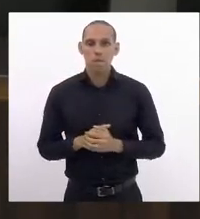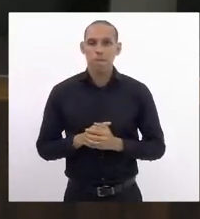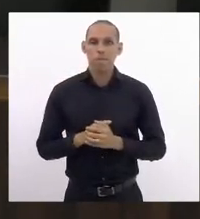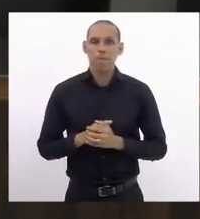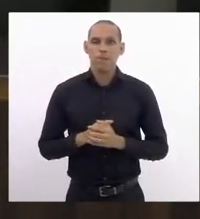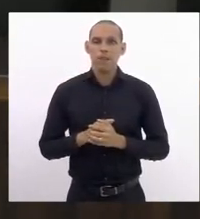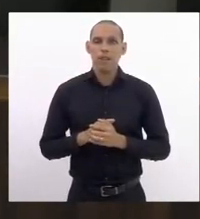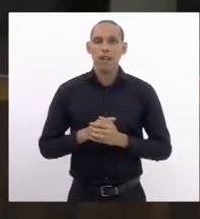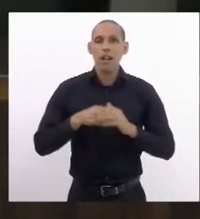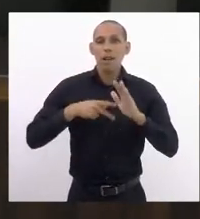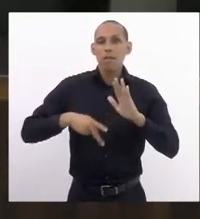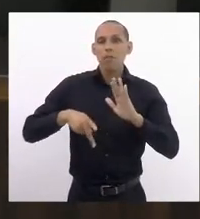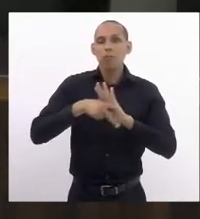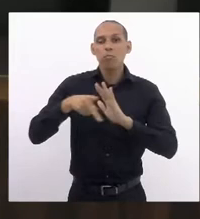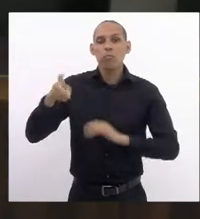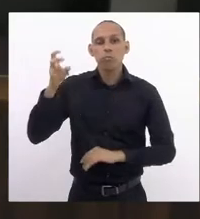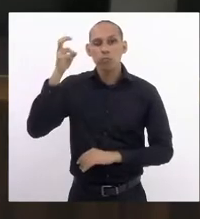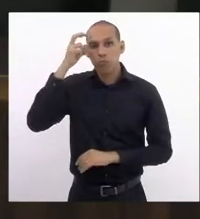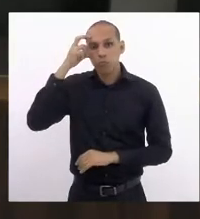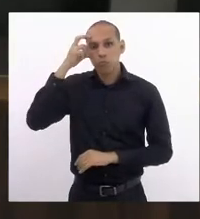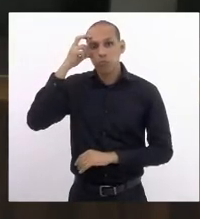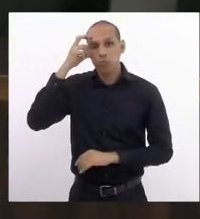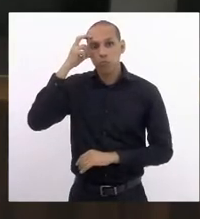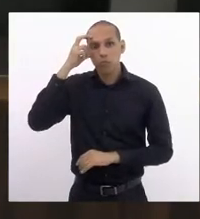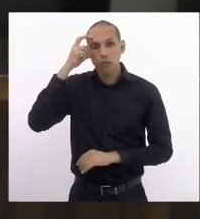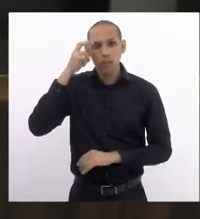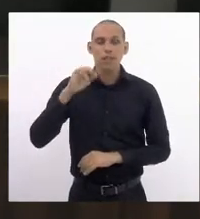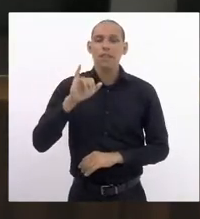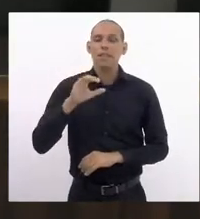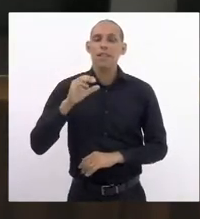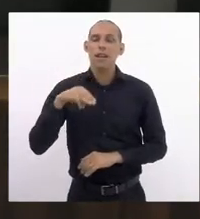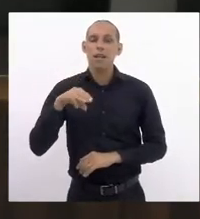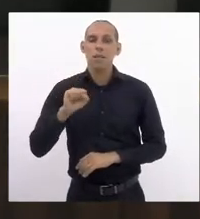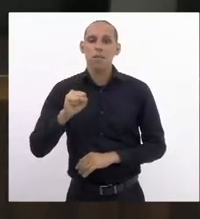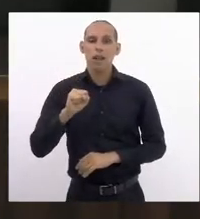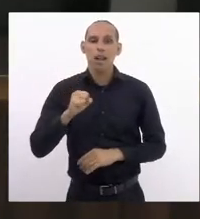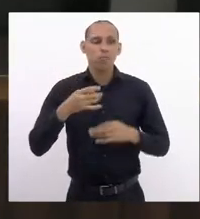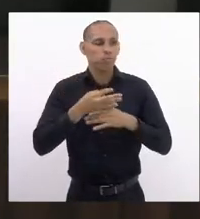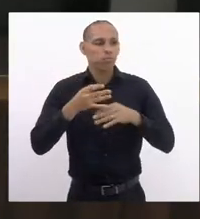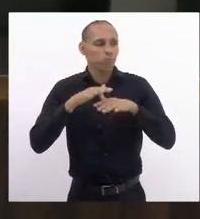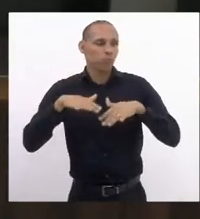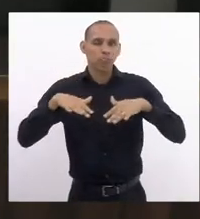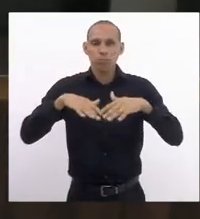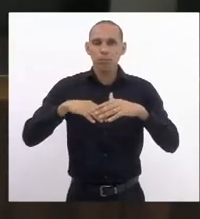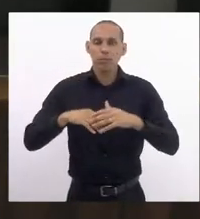patrimônio cultural entre aqueles de repartição de ICMS aos municípios.